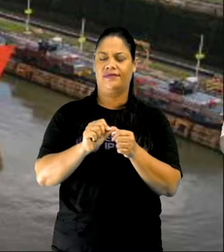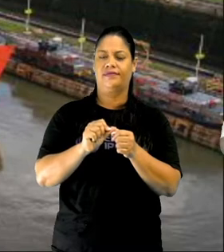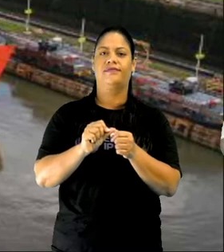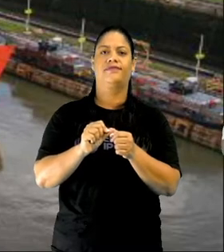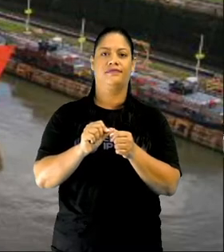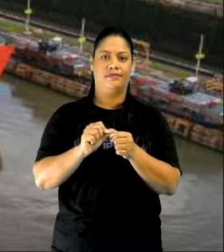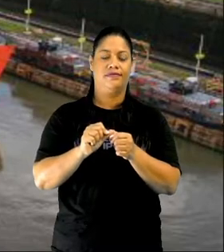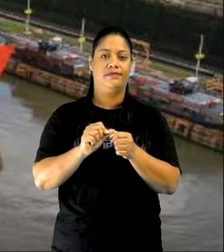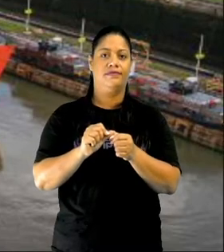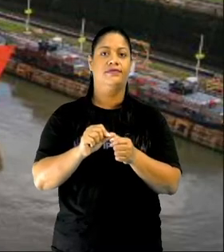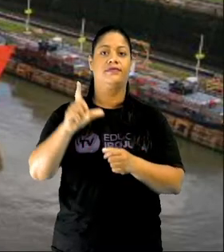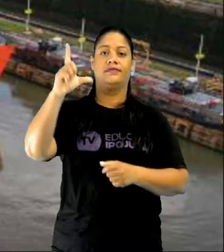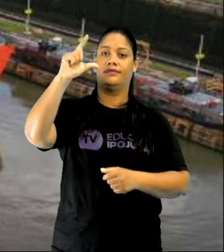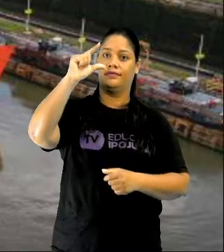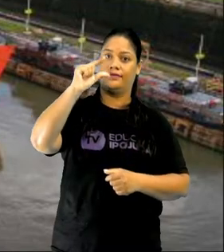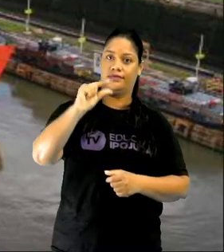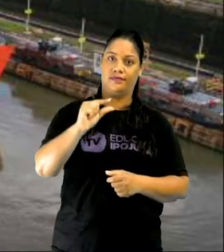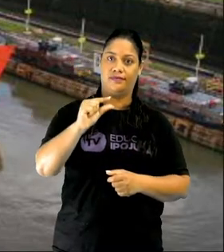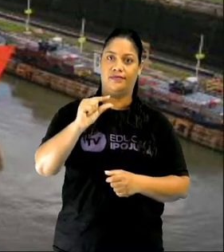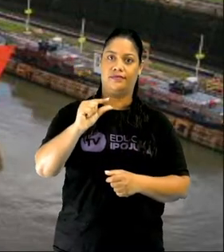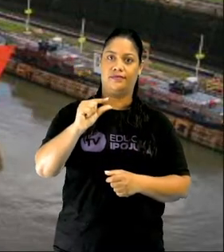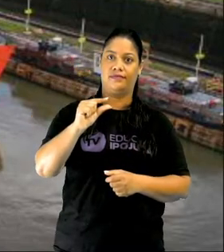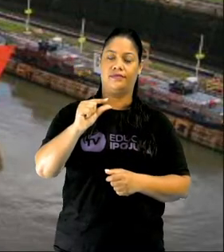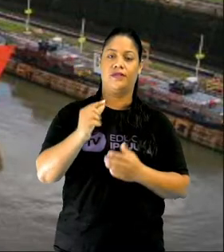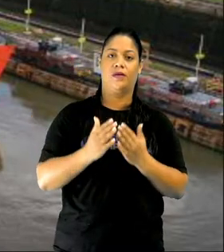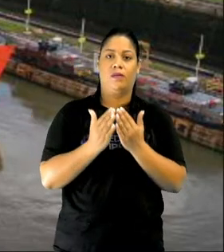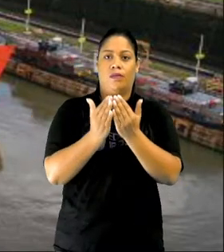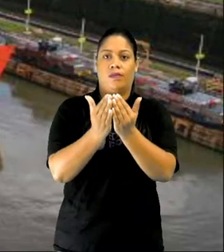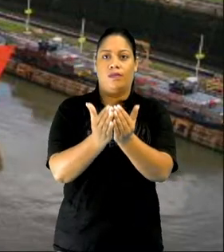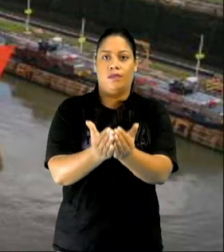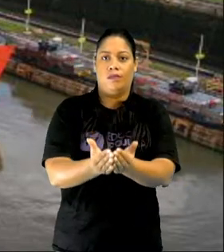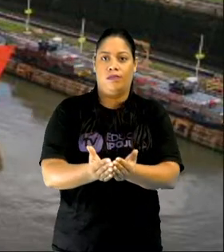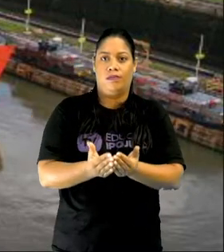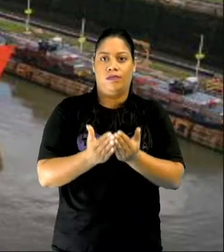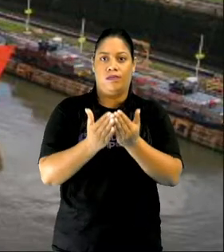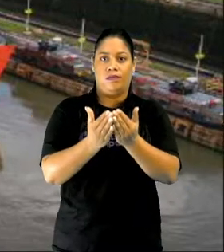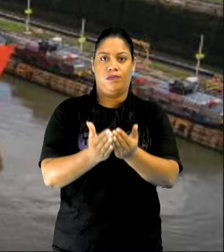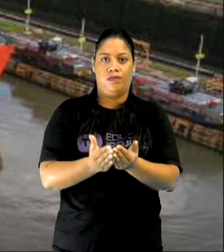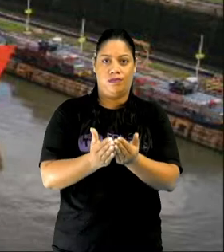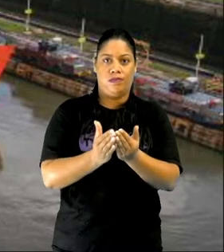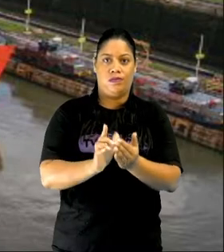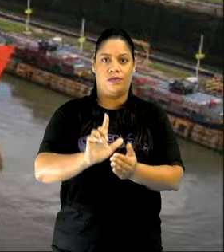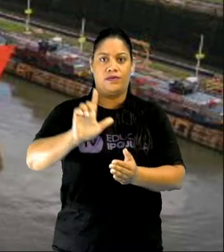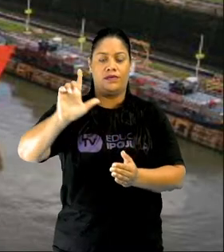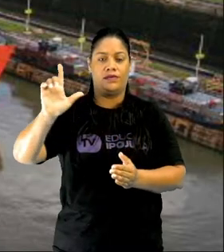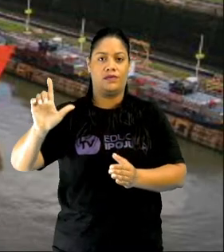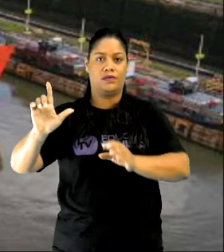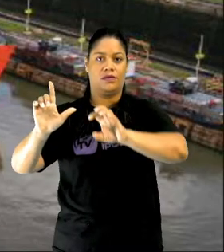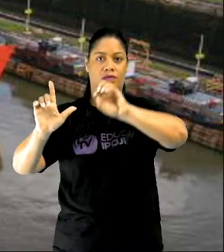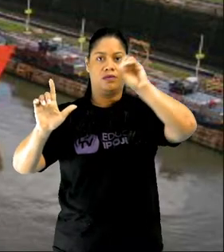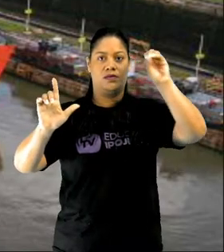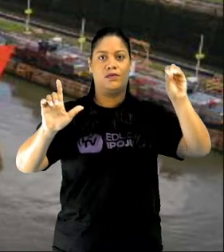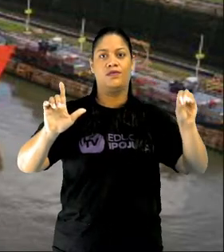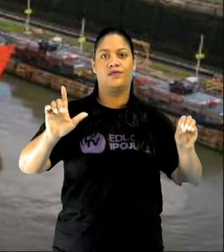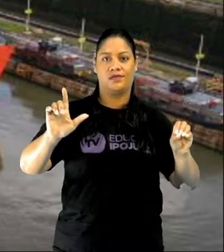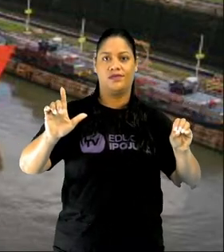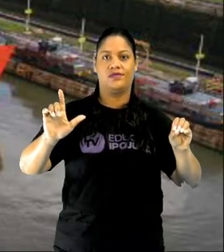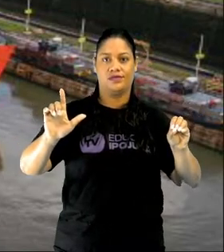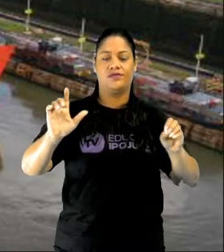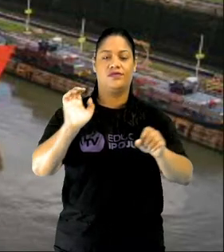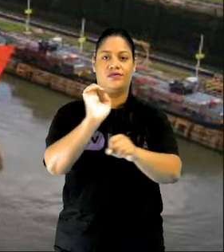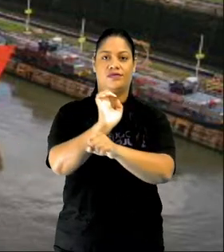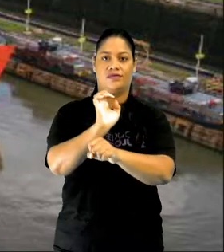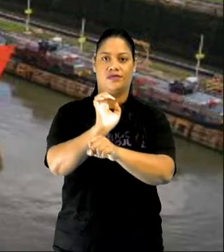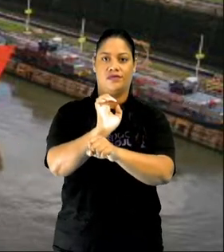Para diminuir o percurso dos navios da costa leste para a costa oeste dos